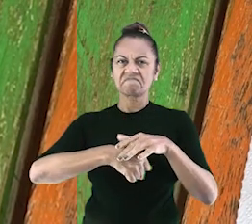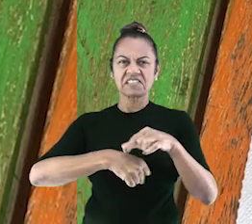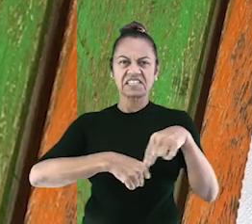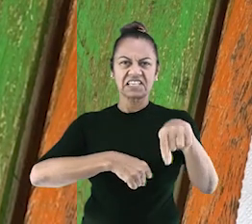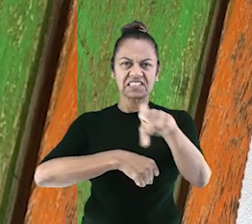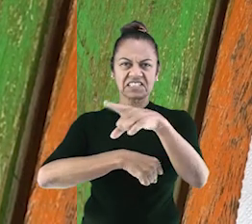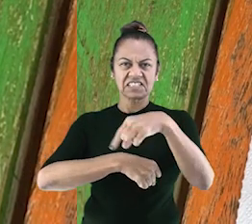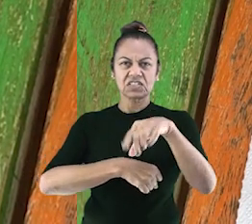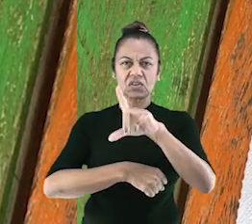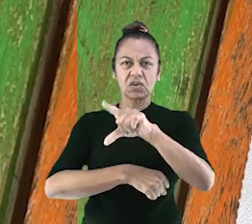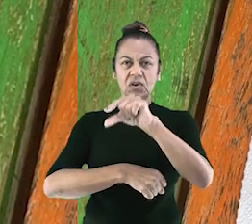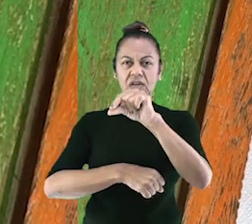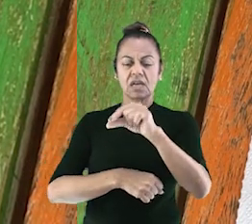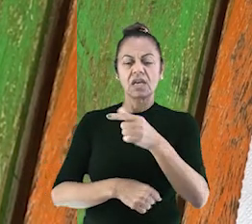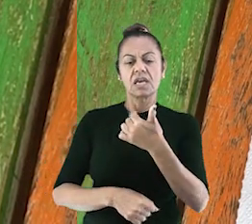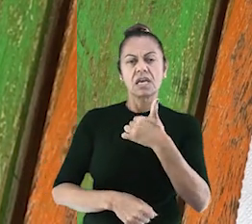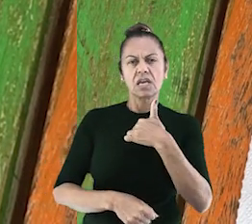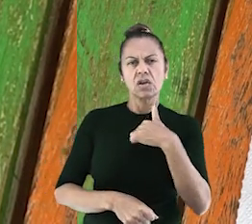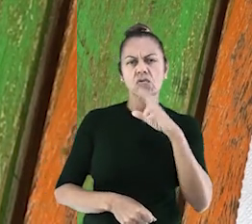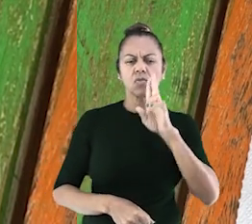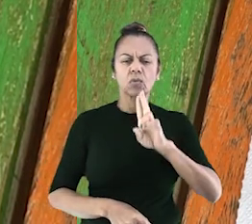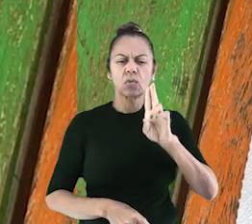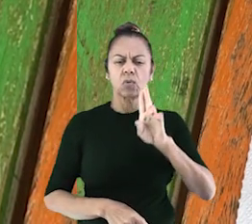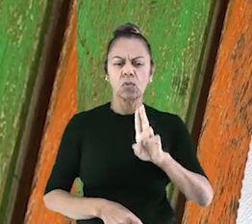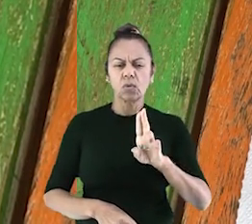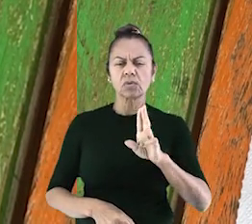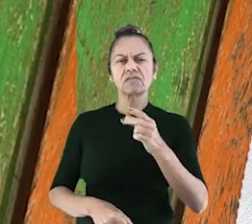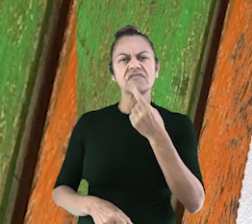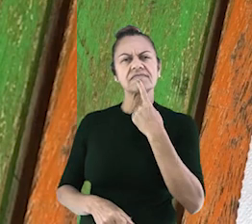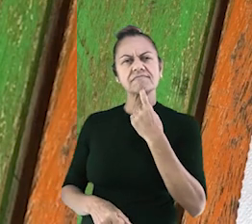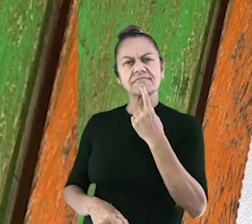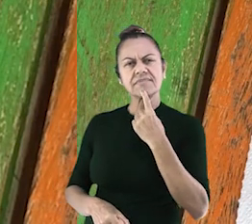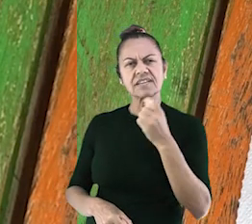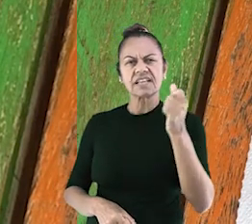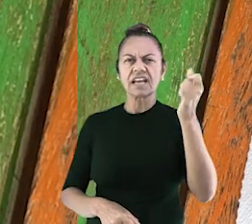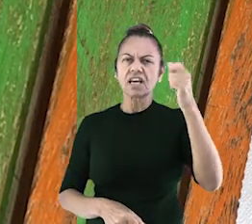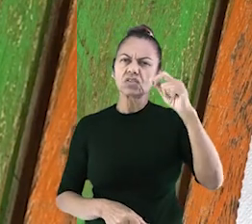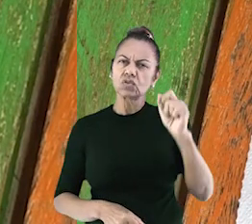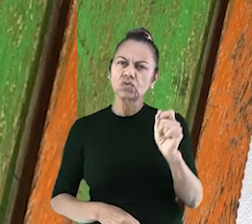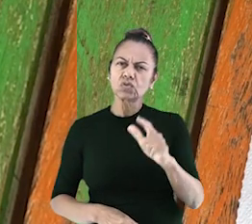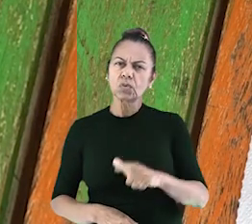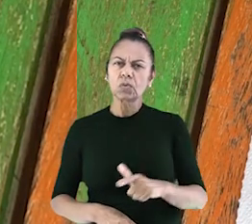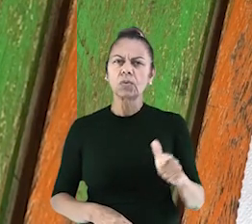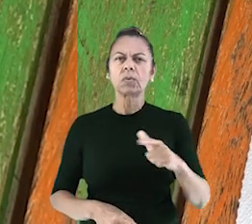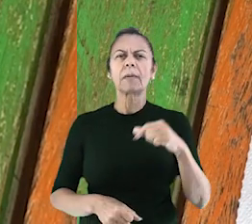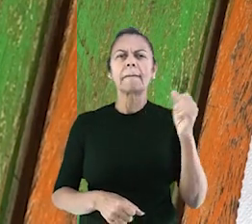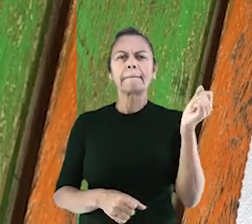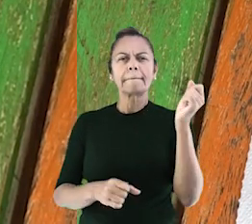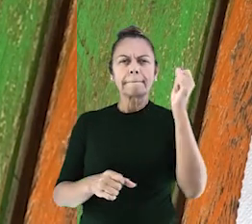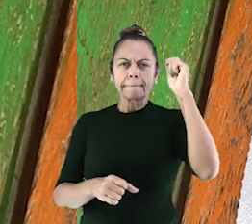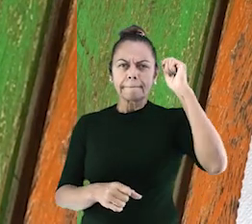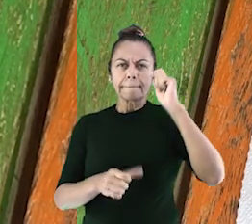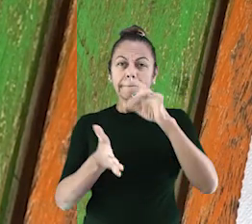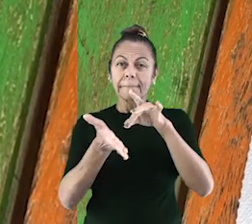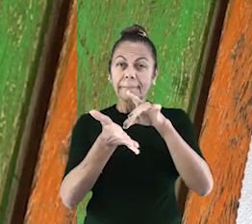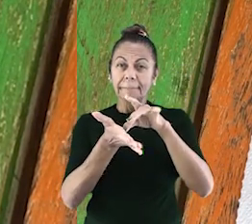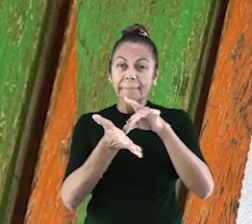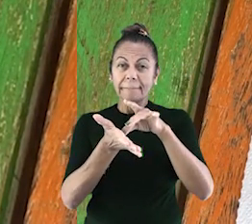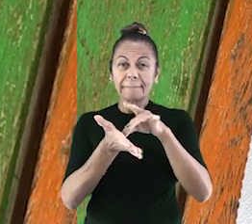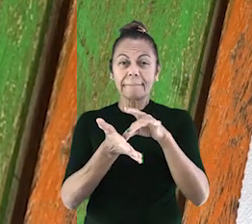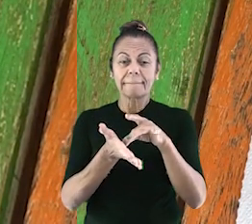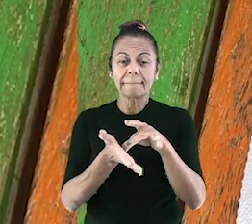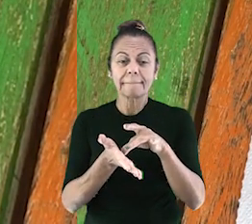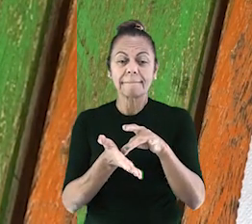estou utilizando o vermelho, o preto, o azul, mas você pode escolher a cor que você